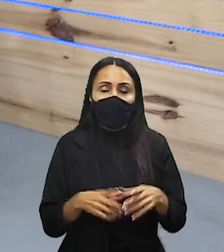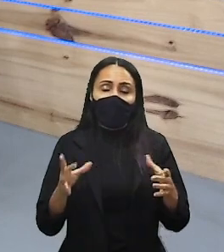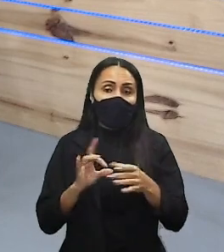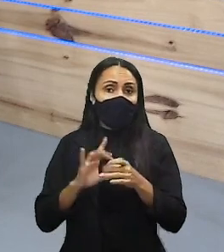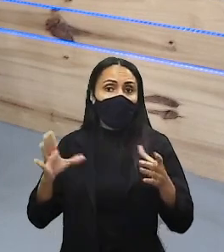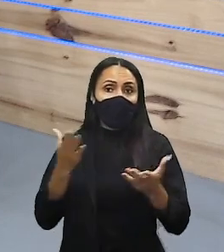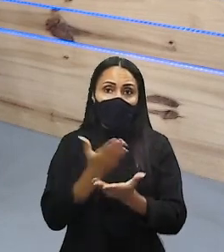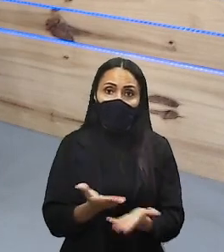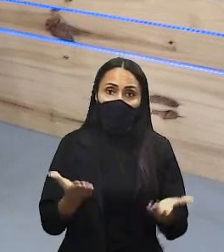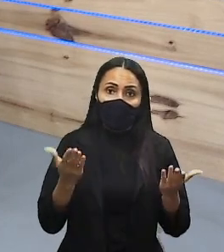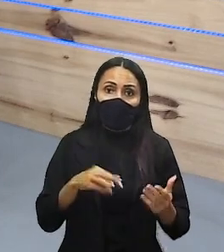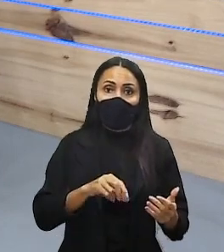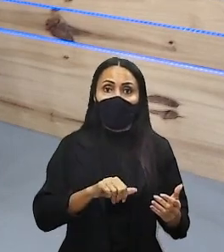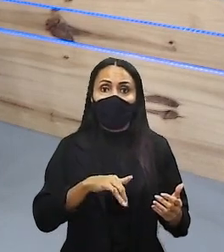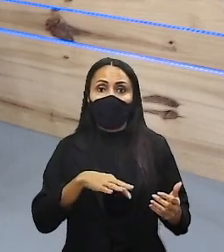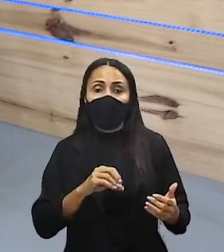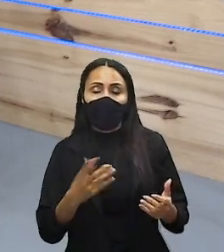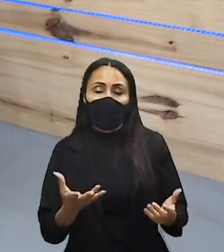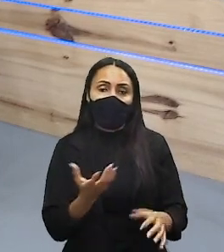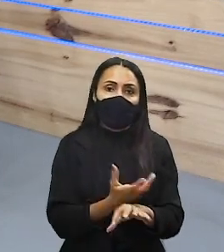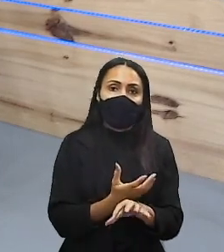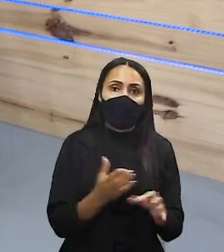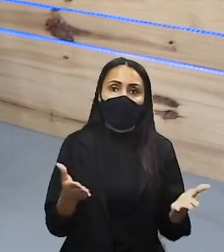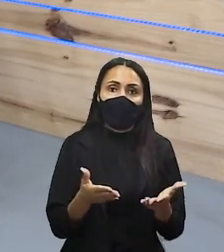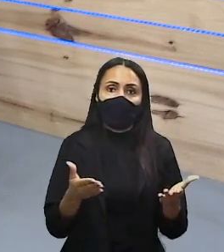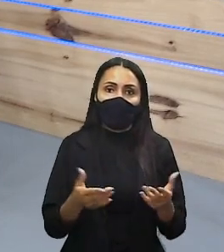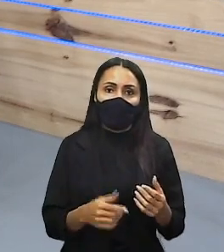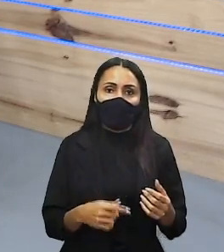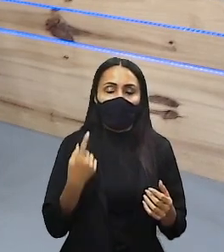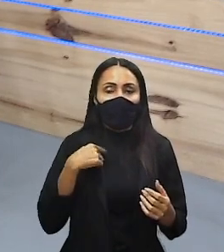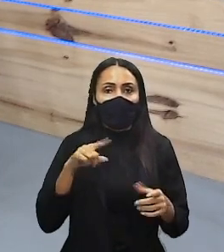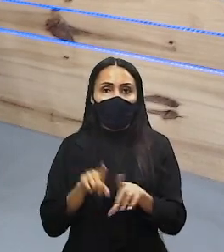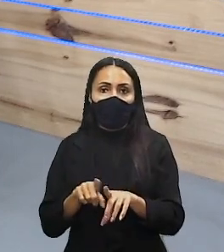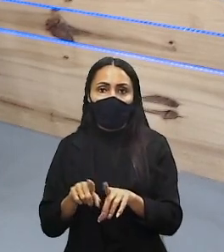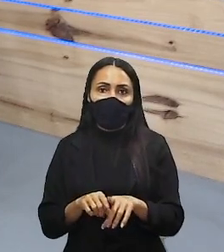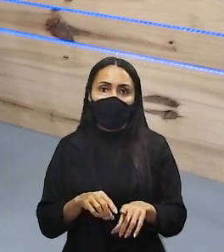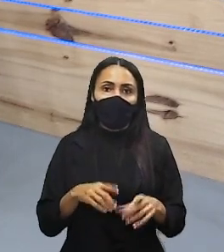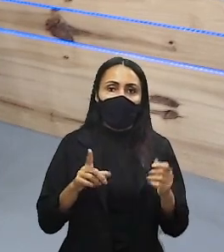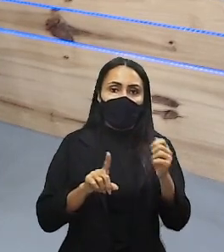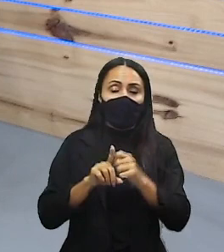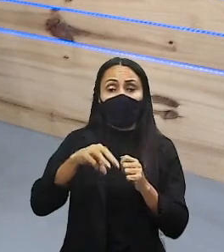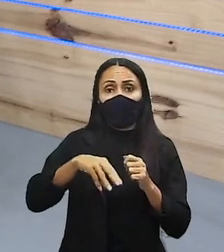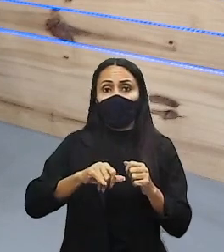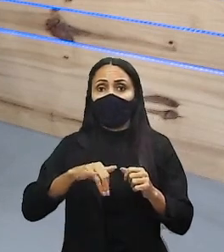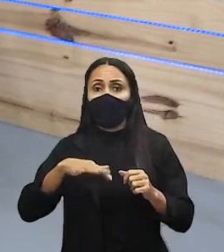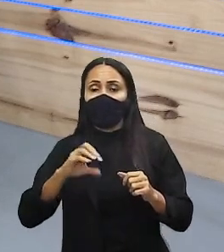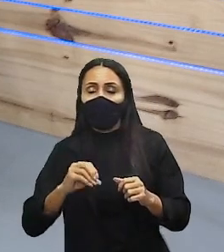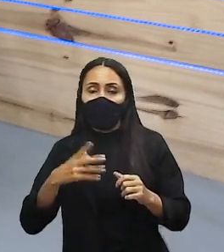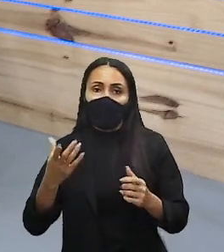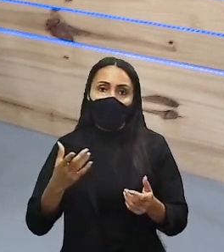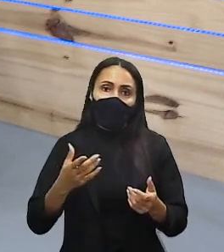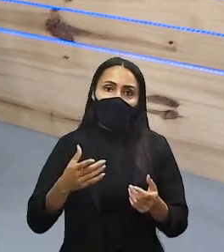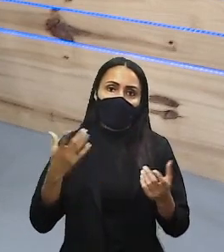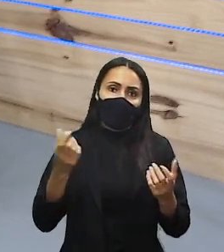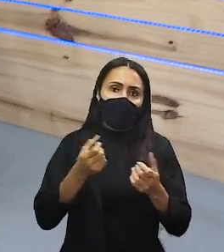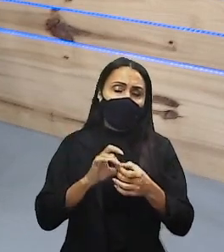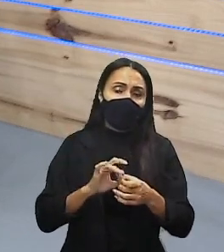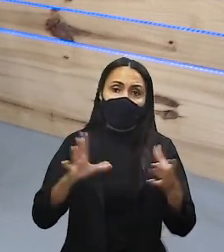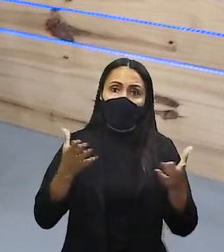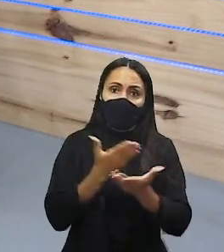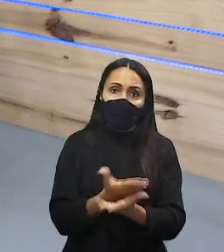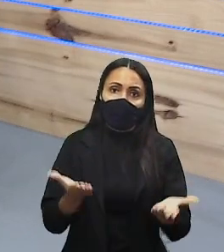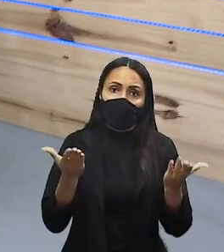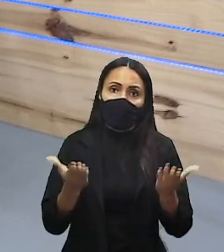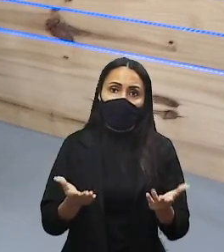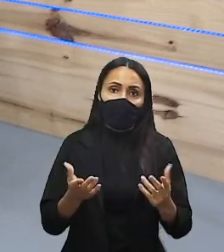de vocês. O Mário está com uma disciplina agora e eu vou entrar com outra disciplina em maio, junho. E a gente se colocar à disposição de vocês. Vocês não